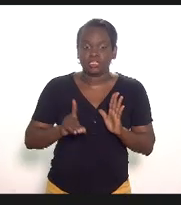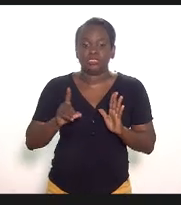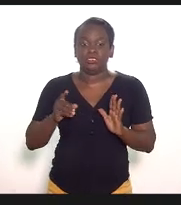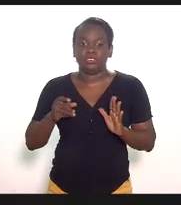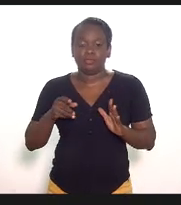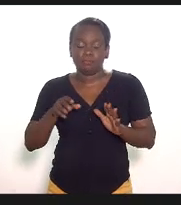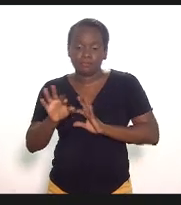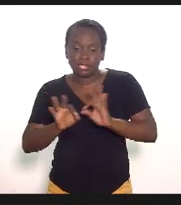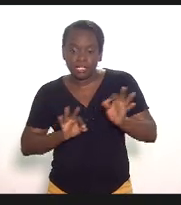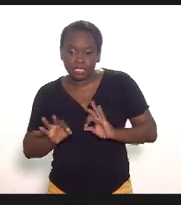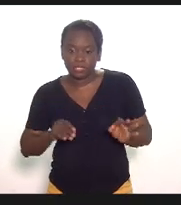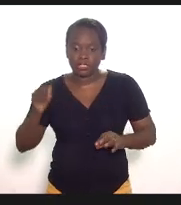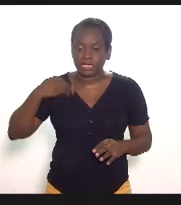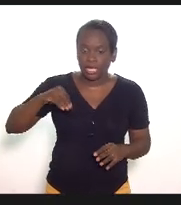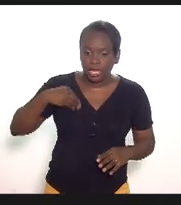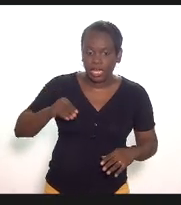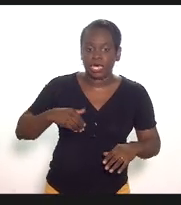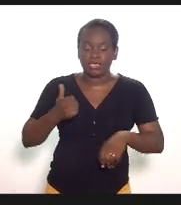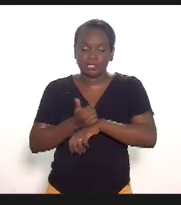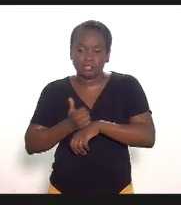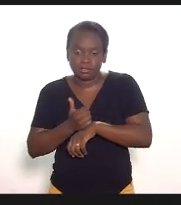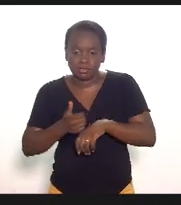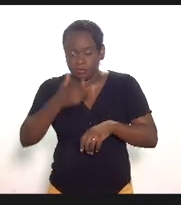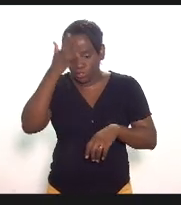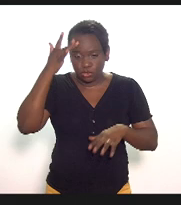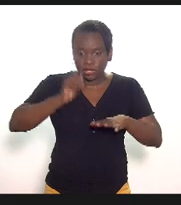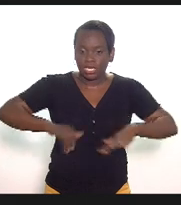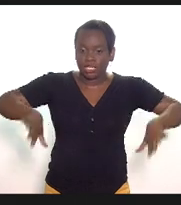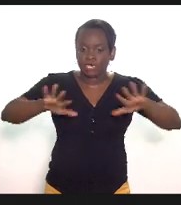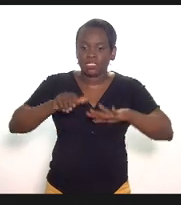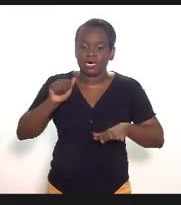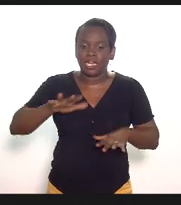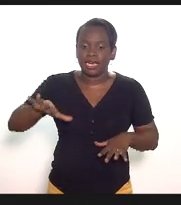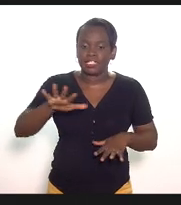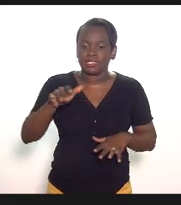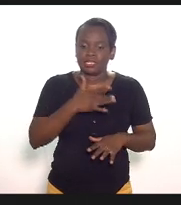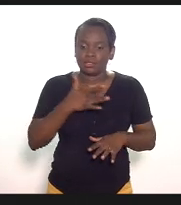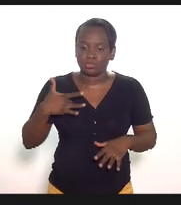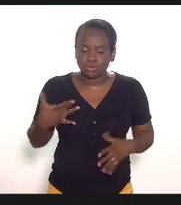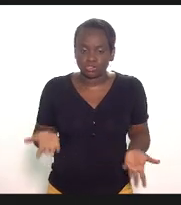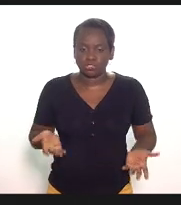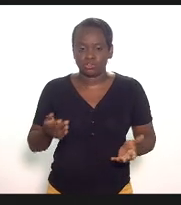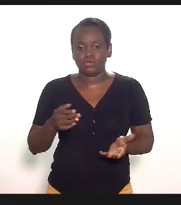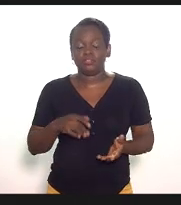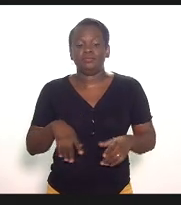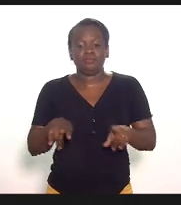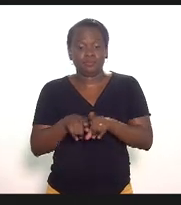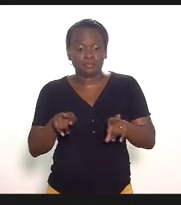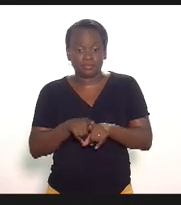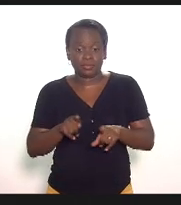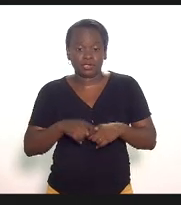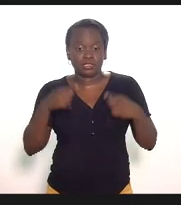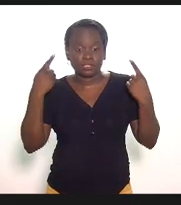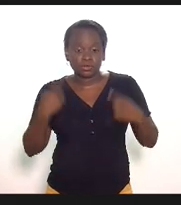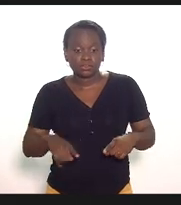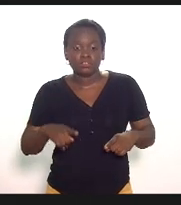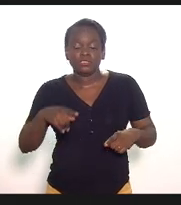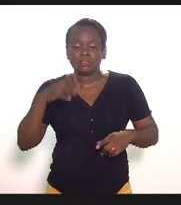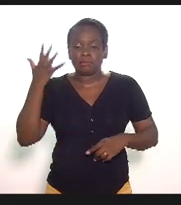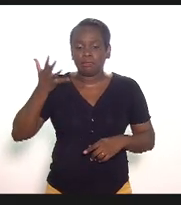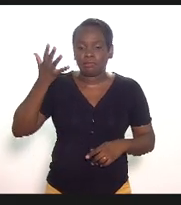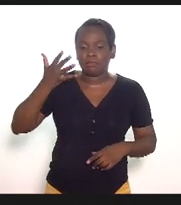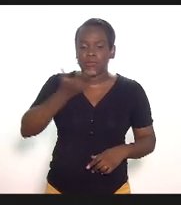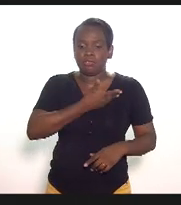de cargos, carreiras e salários dos trabalhadores da saúde do Estado, lutar contra o discurso